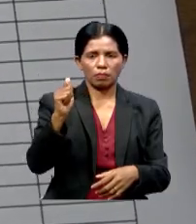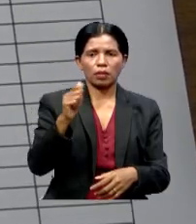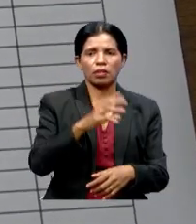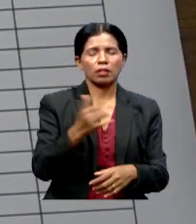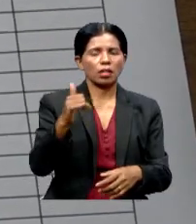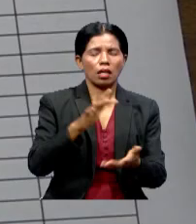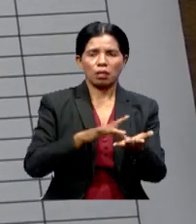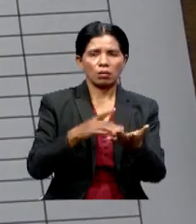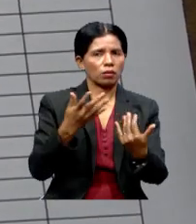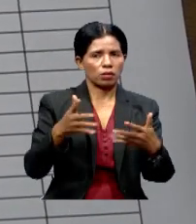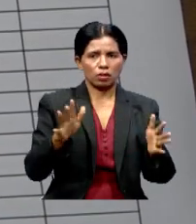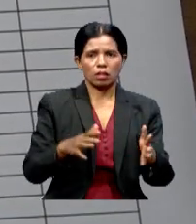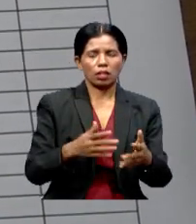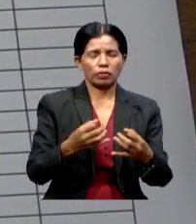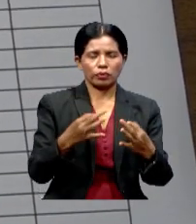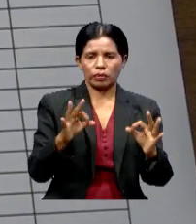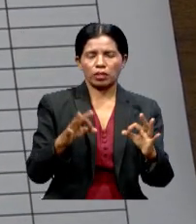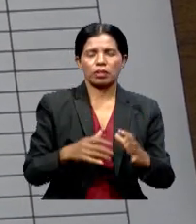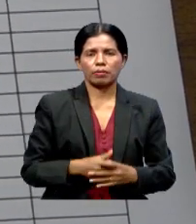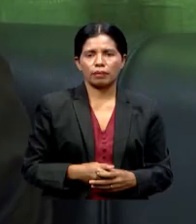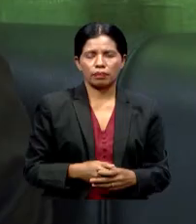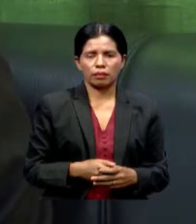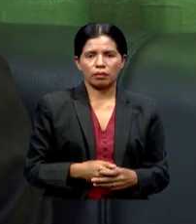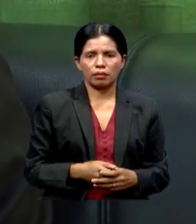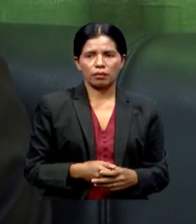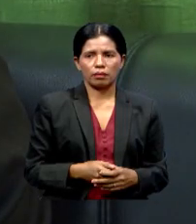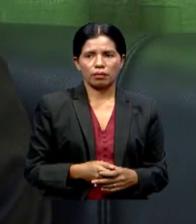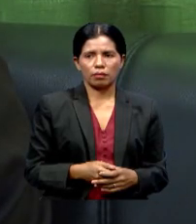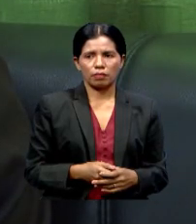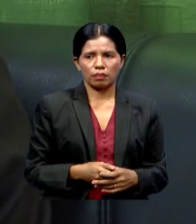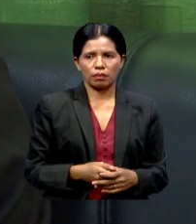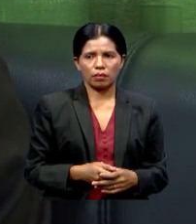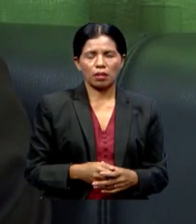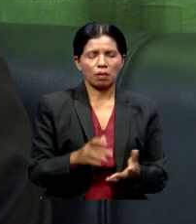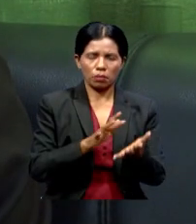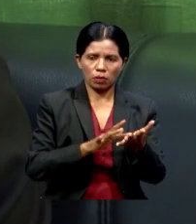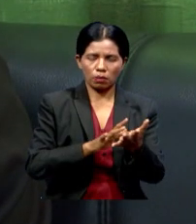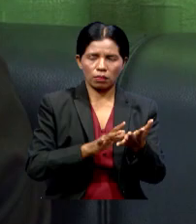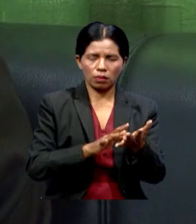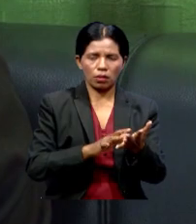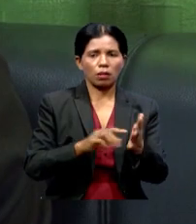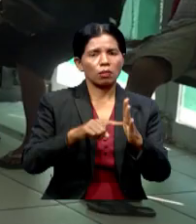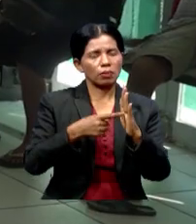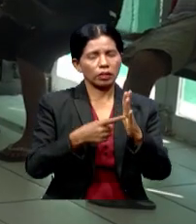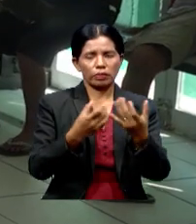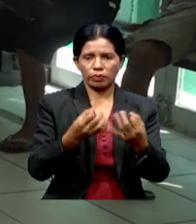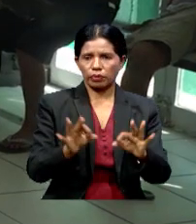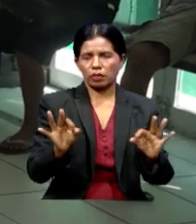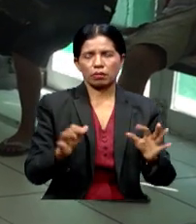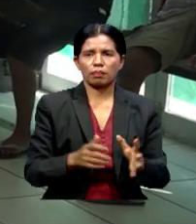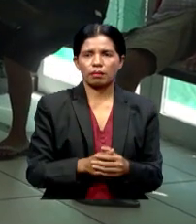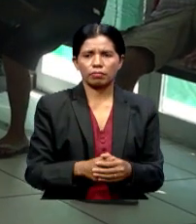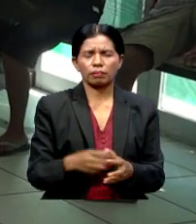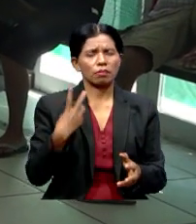sirne. Situação nebe maka stock balu mamu, balu hahu menos om. Itala